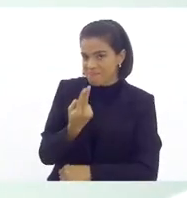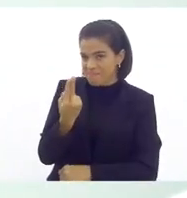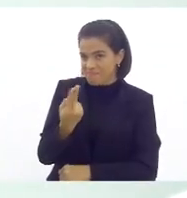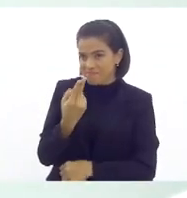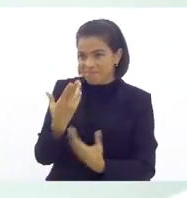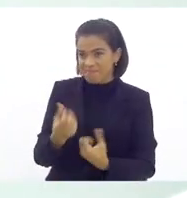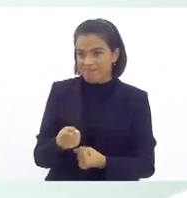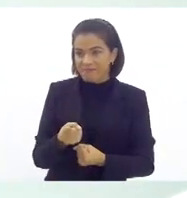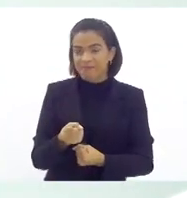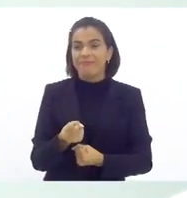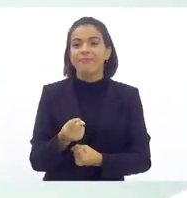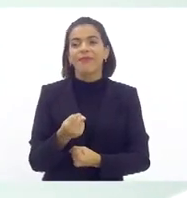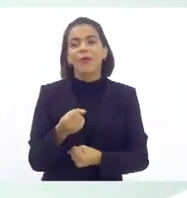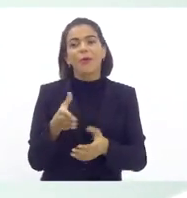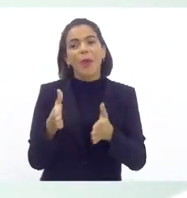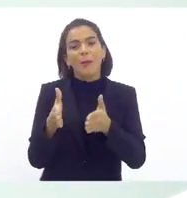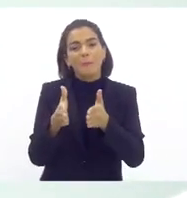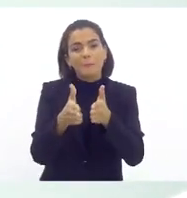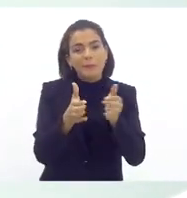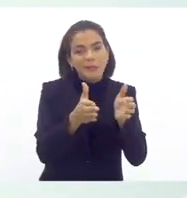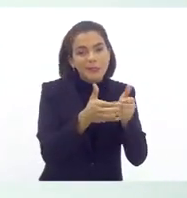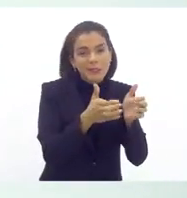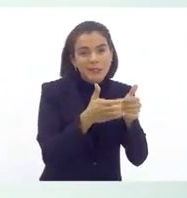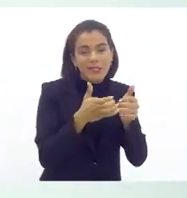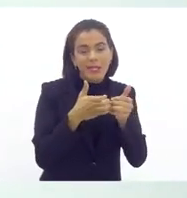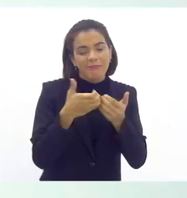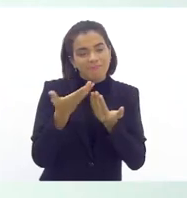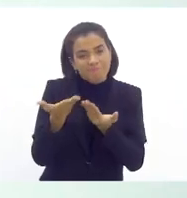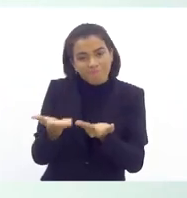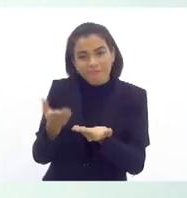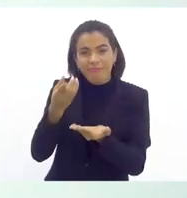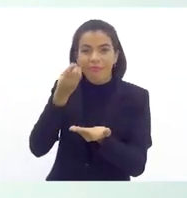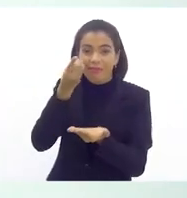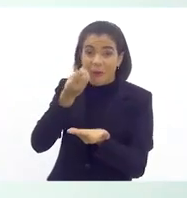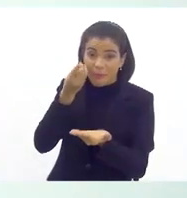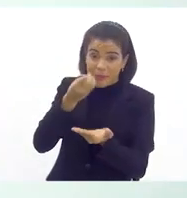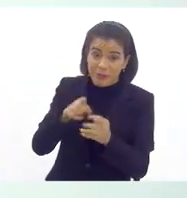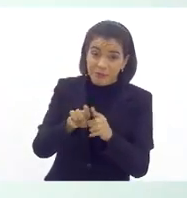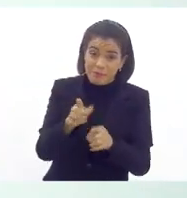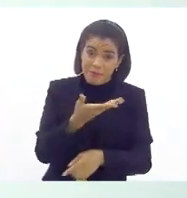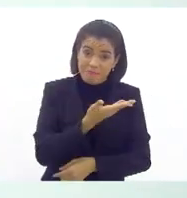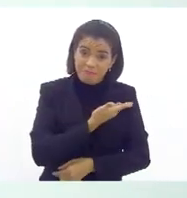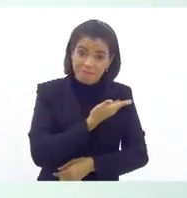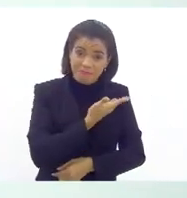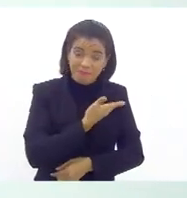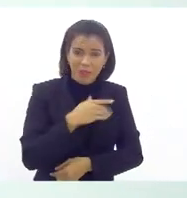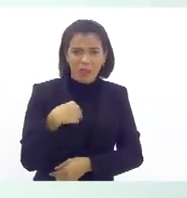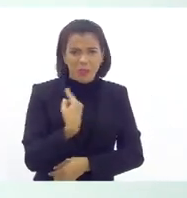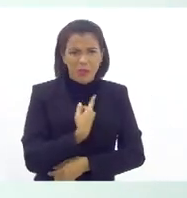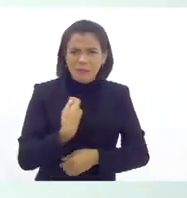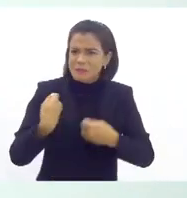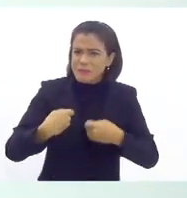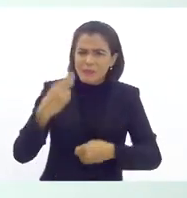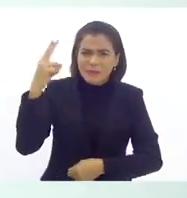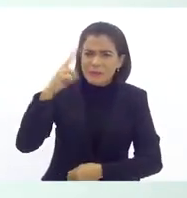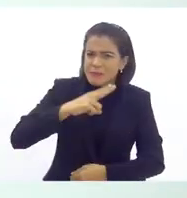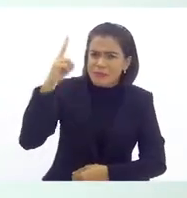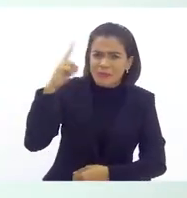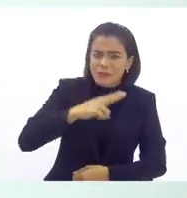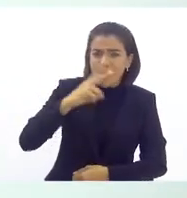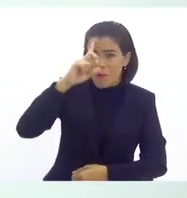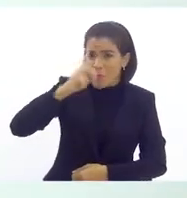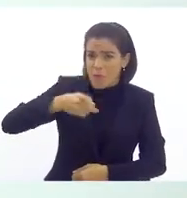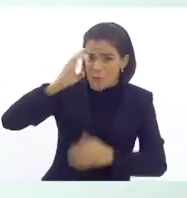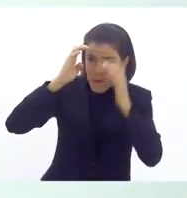Eu quero solicitar aos nossos deputados e aos nossos parceiros que nós precisamos de imediato fazer o